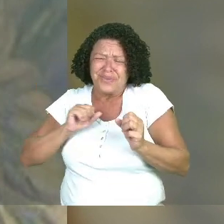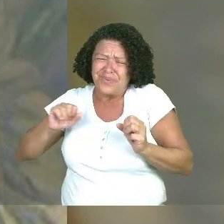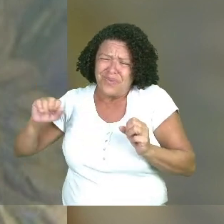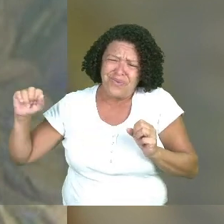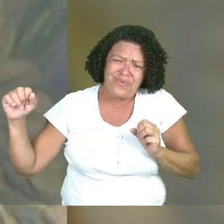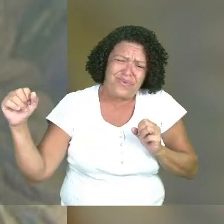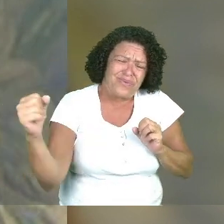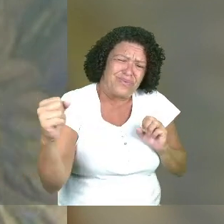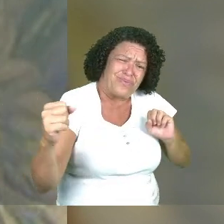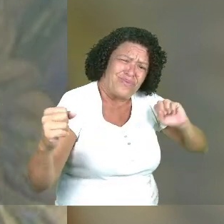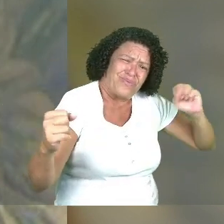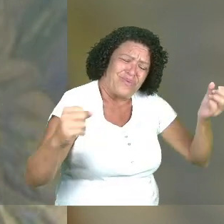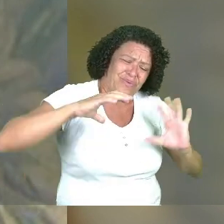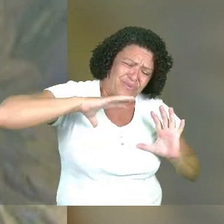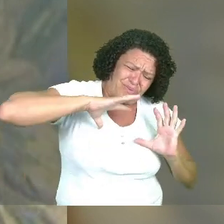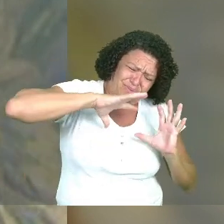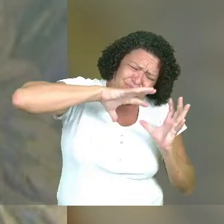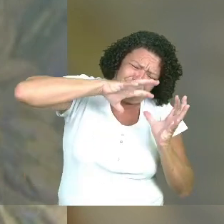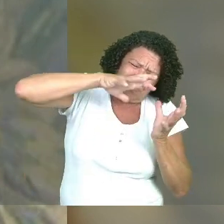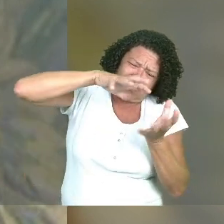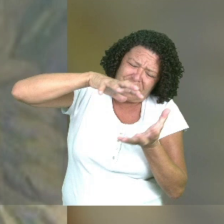a terra.